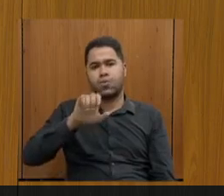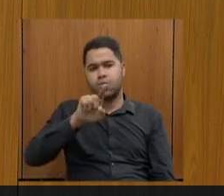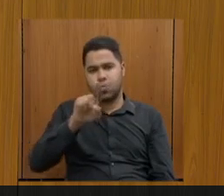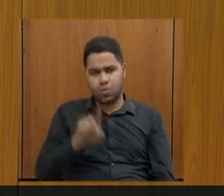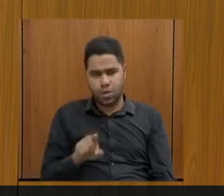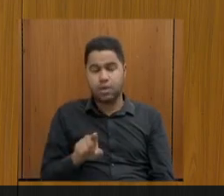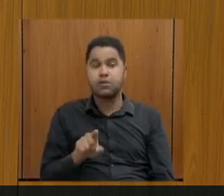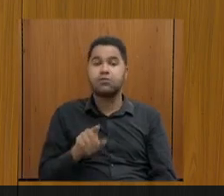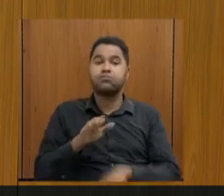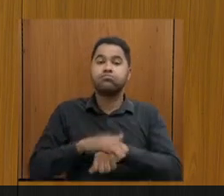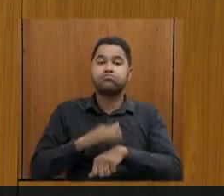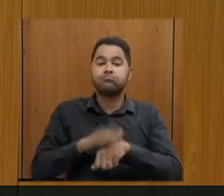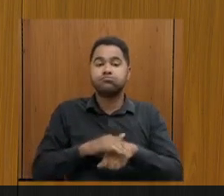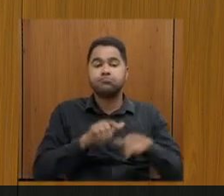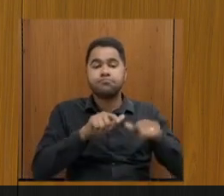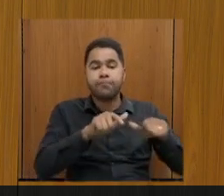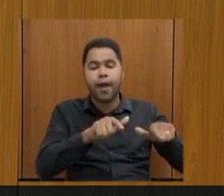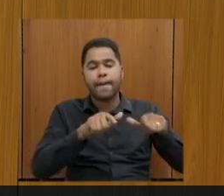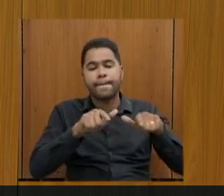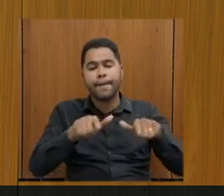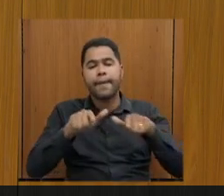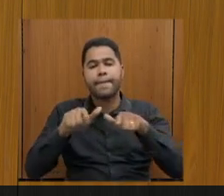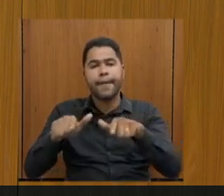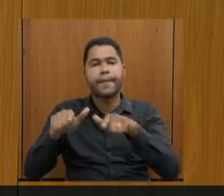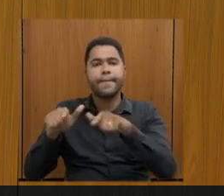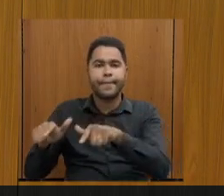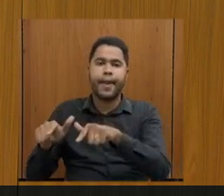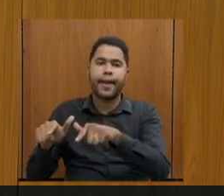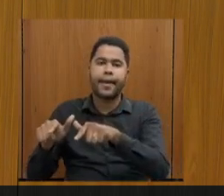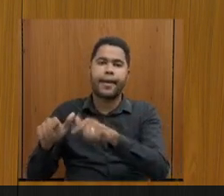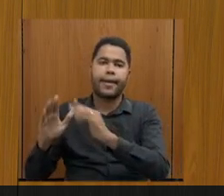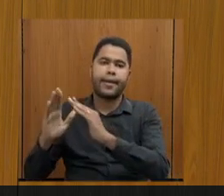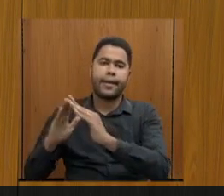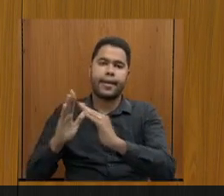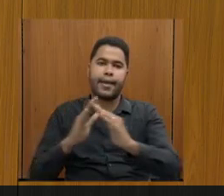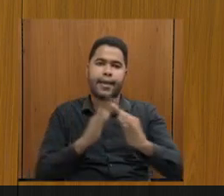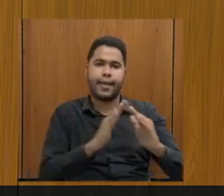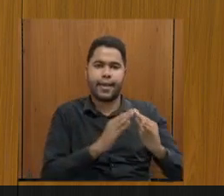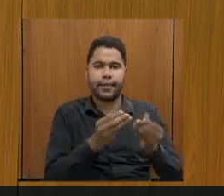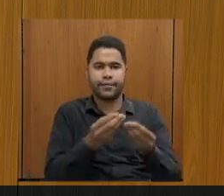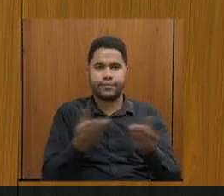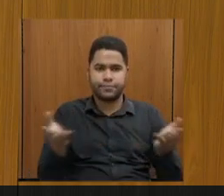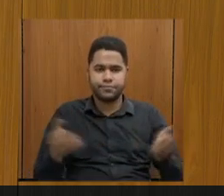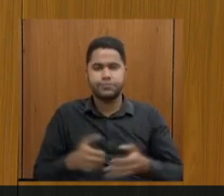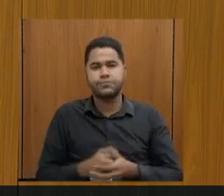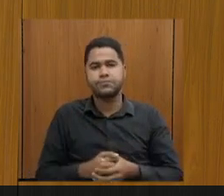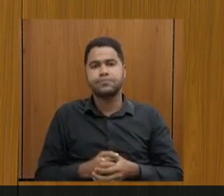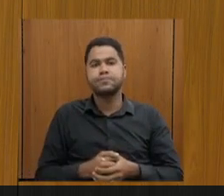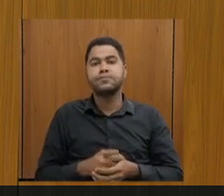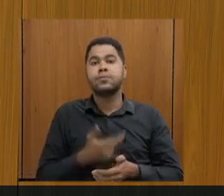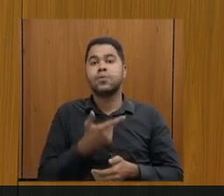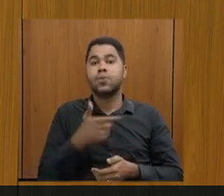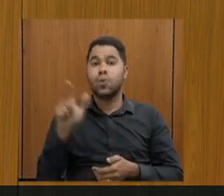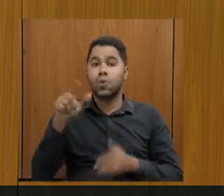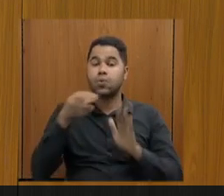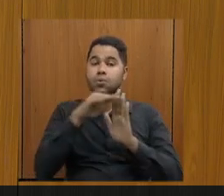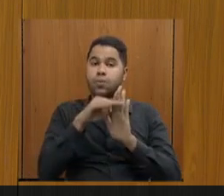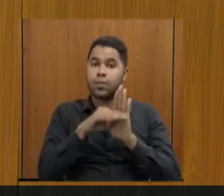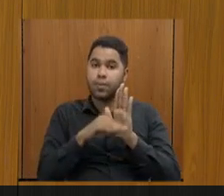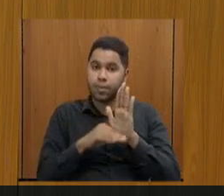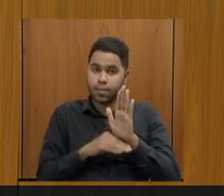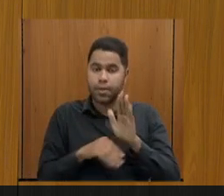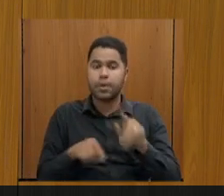ali os títulos e fazendo essas entregas dos títulos de regularização fundiária o outro ponto que eu